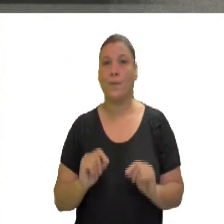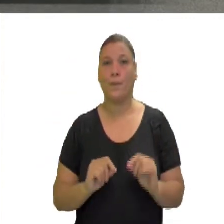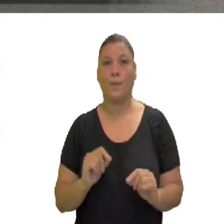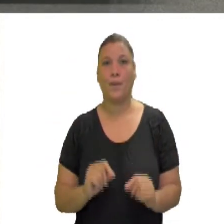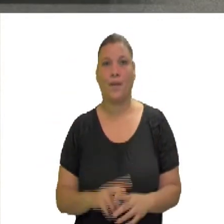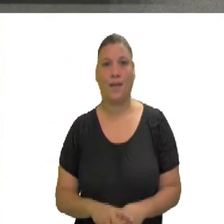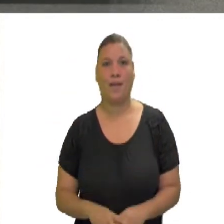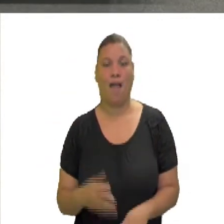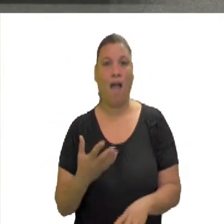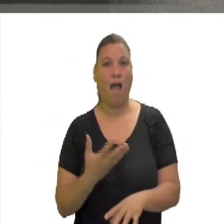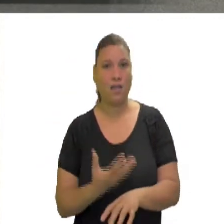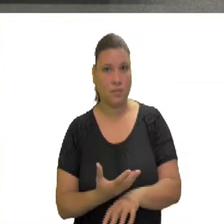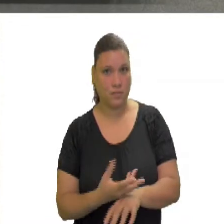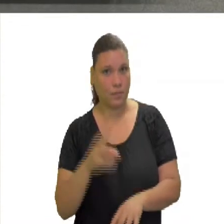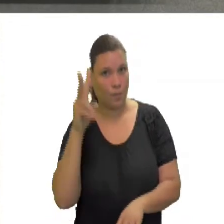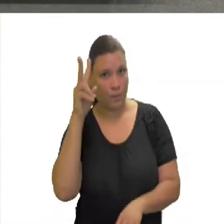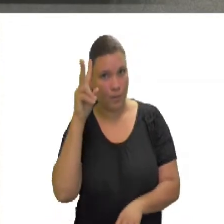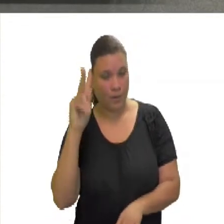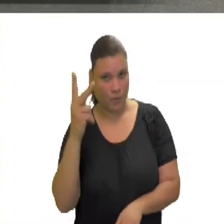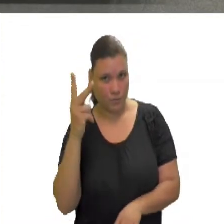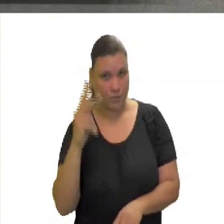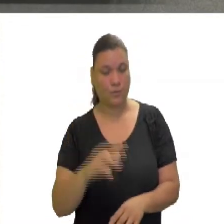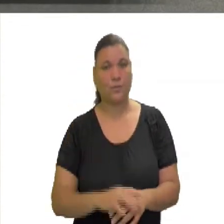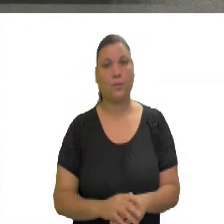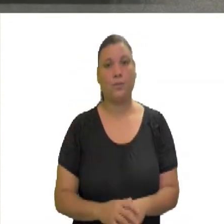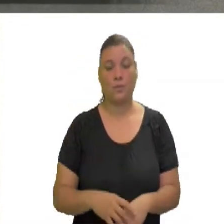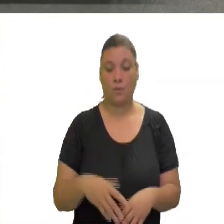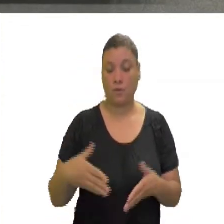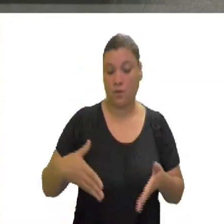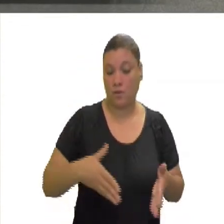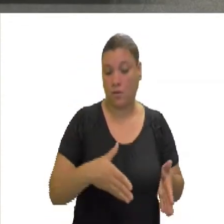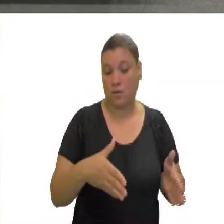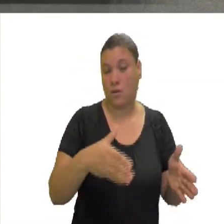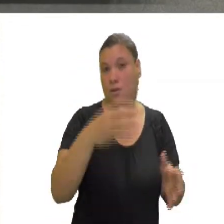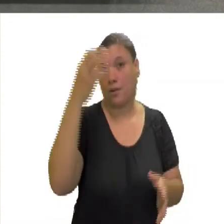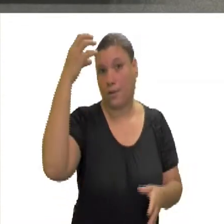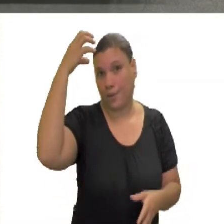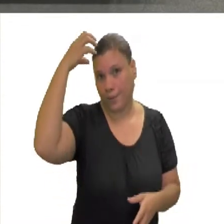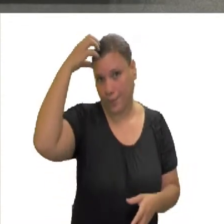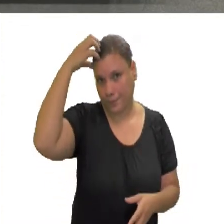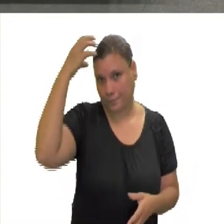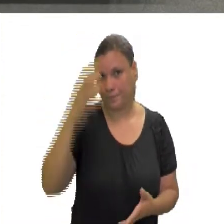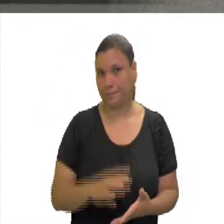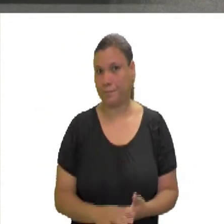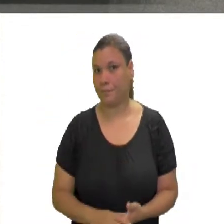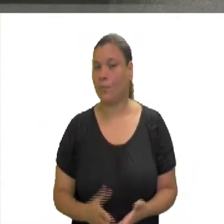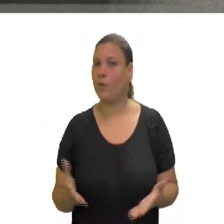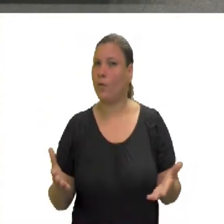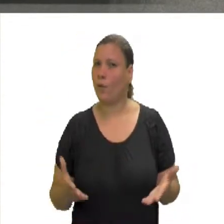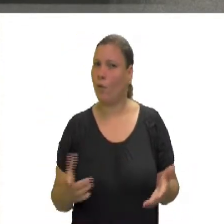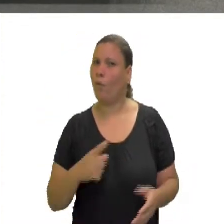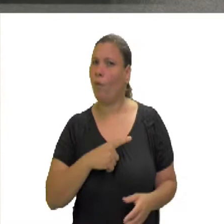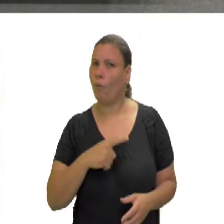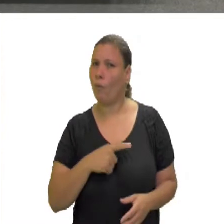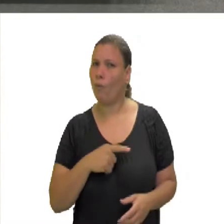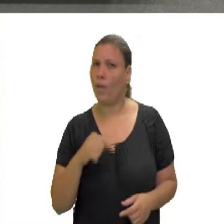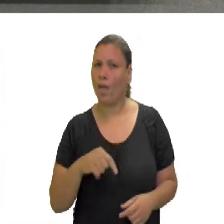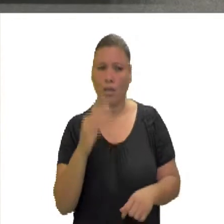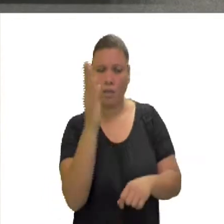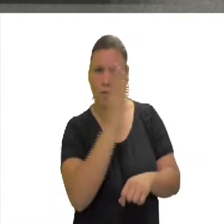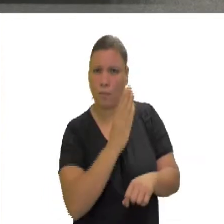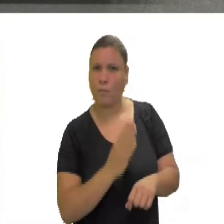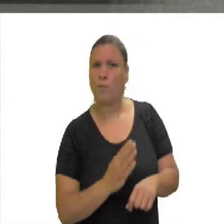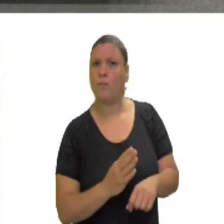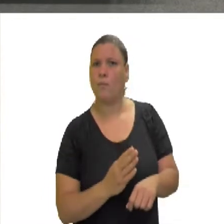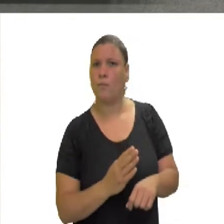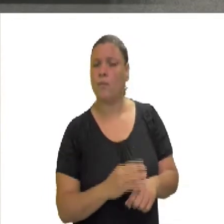Estrada Real. Então a gente vai falar, a gente tem aí hoje no Brasil um circuito turístico muito bacana, muito bem elaborado,